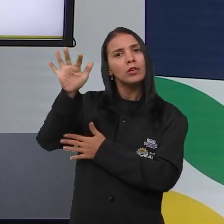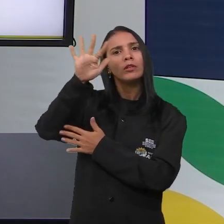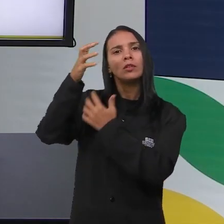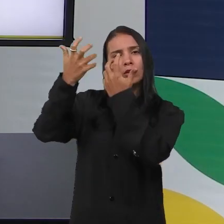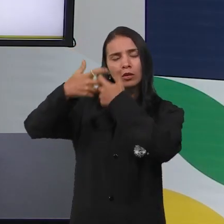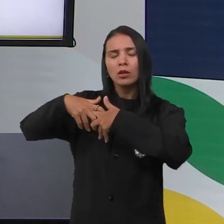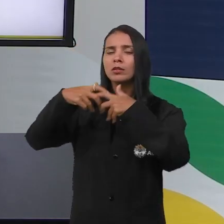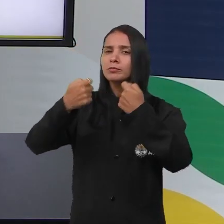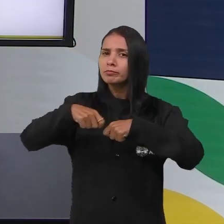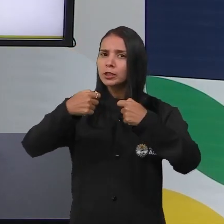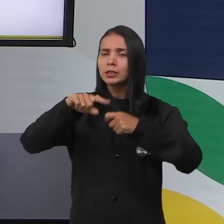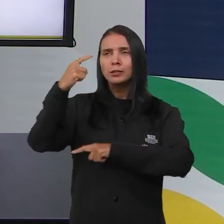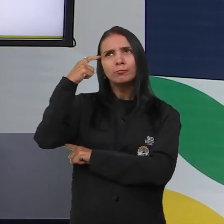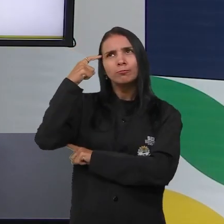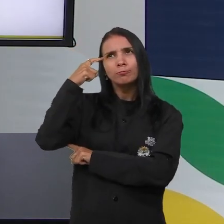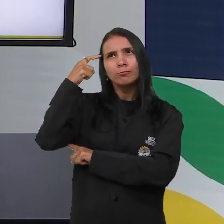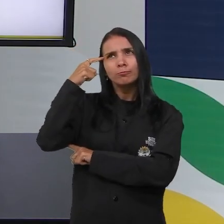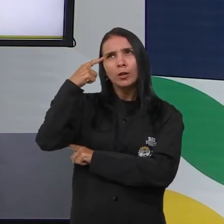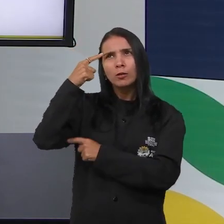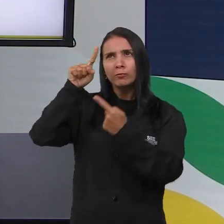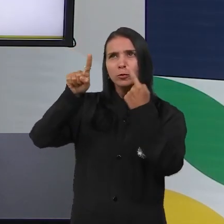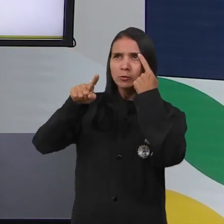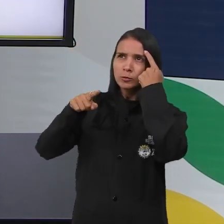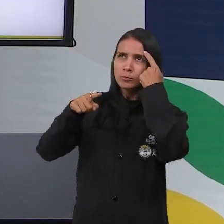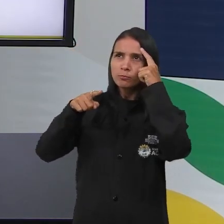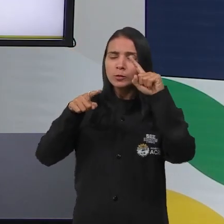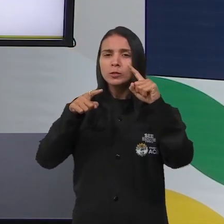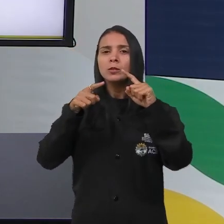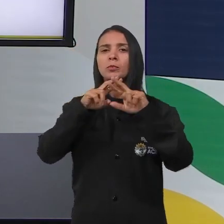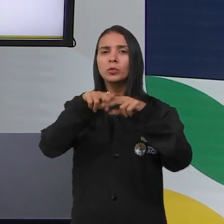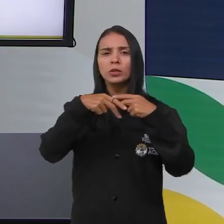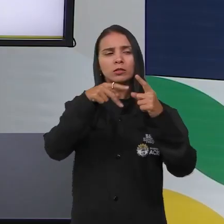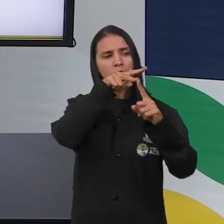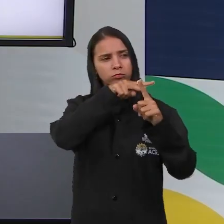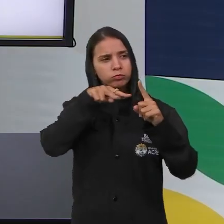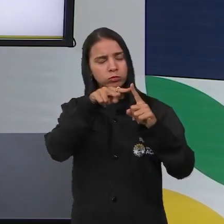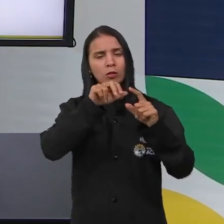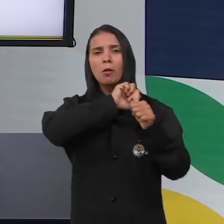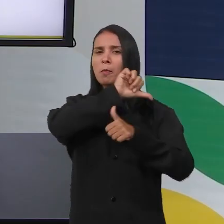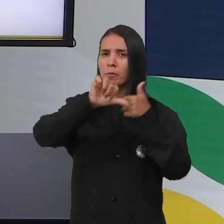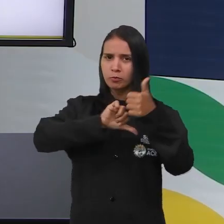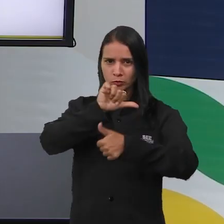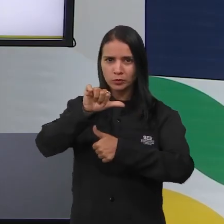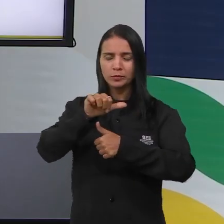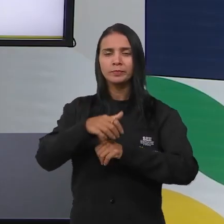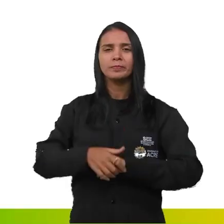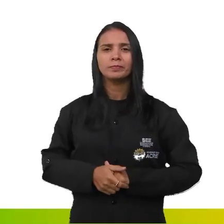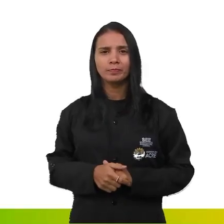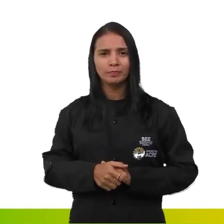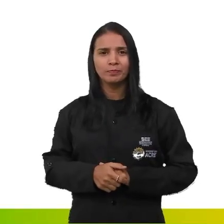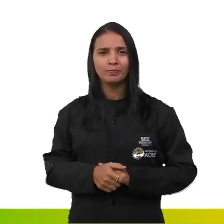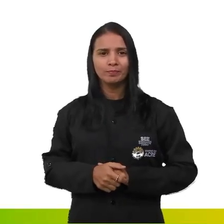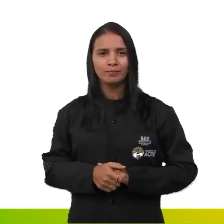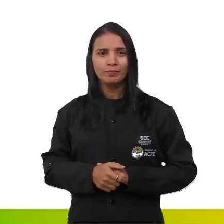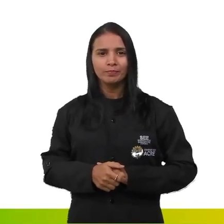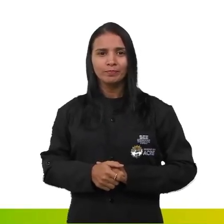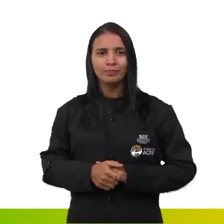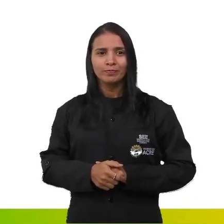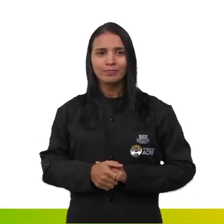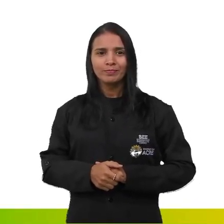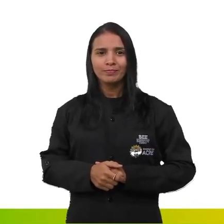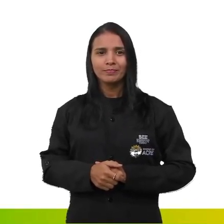pontuar e aí refletir sobre os dilemas sociais com um olhar um pouco mais crítico. É basicamente isso, ok? Então, aqui,